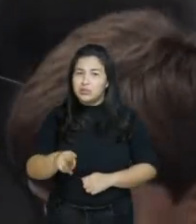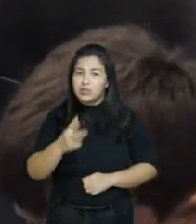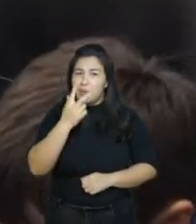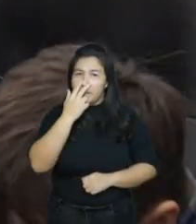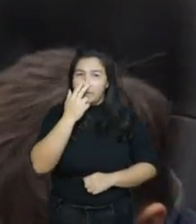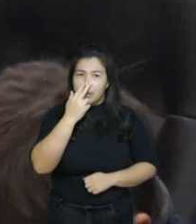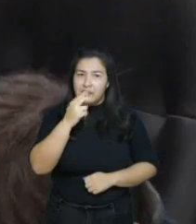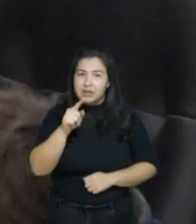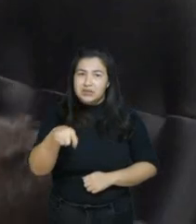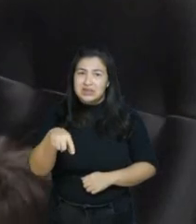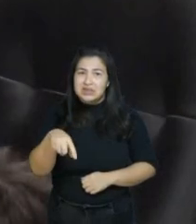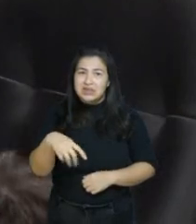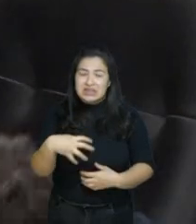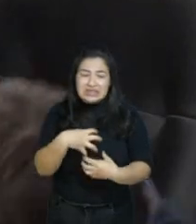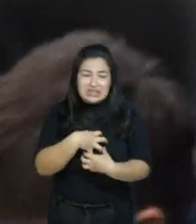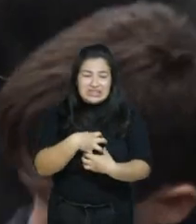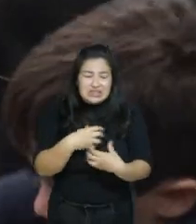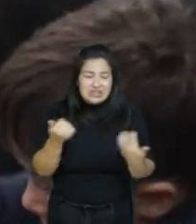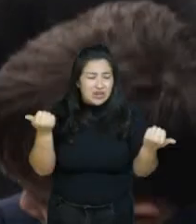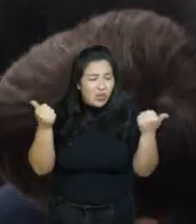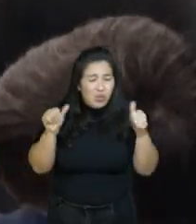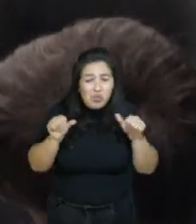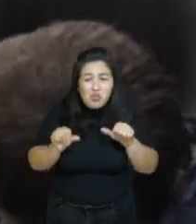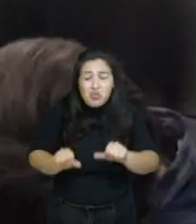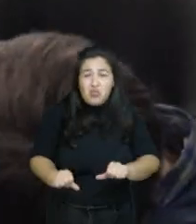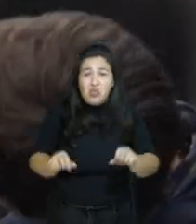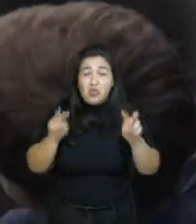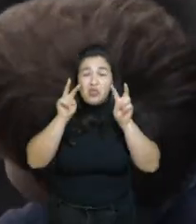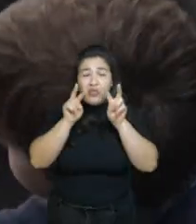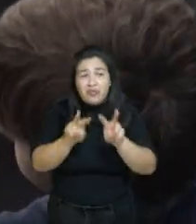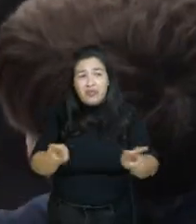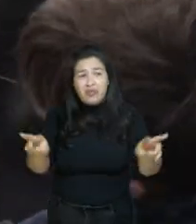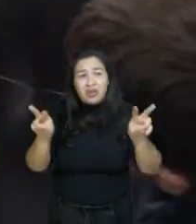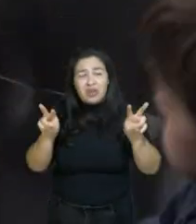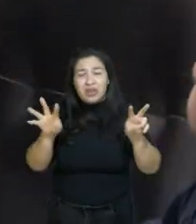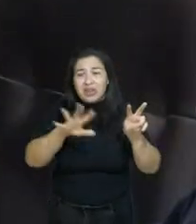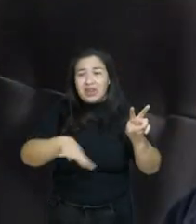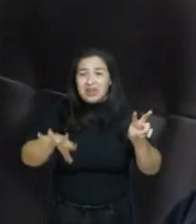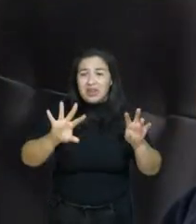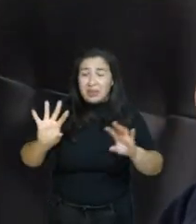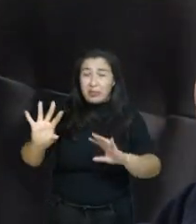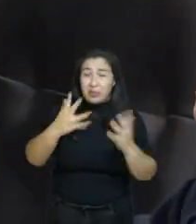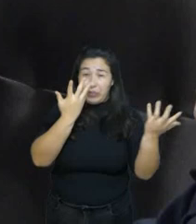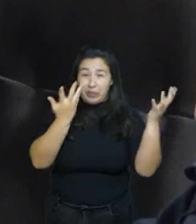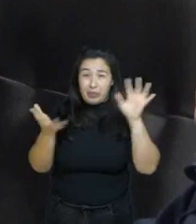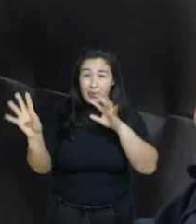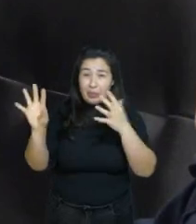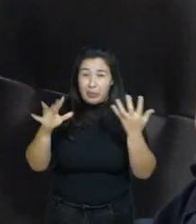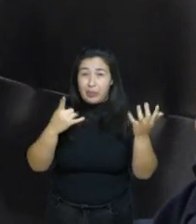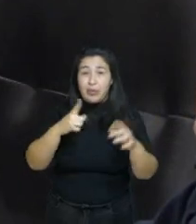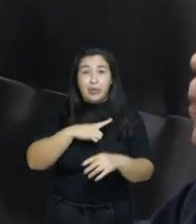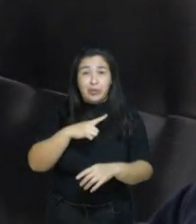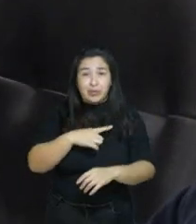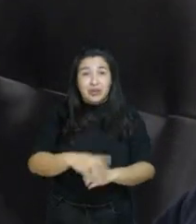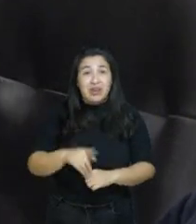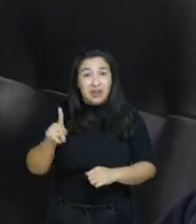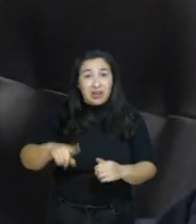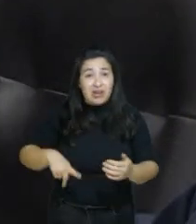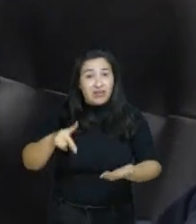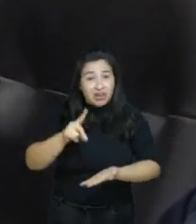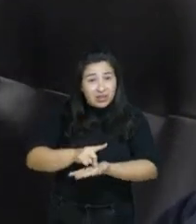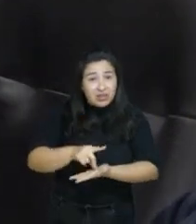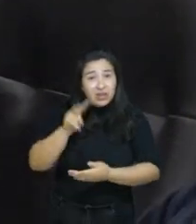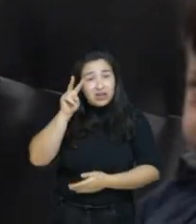para ilustrar o ruim, a sensação de ruim que dá quando a gente vê esse cenário de catástrofe e que internaliza e percebe que ele é real,